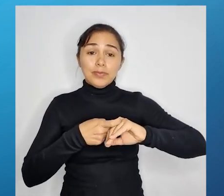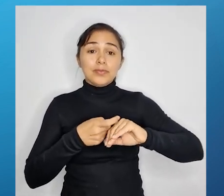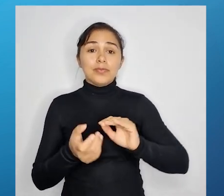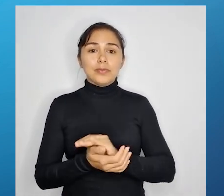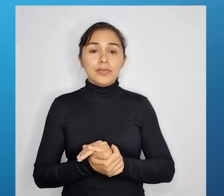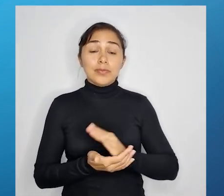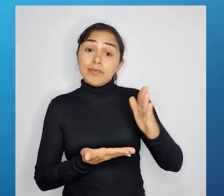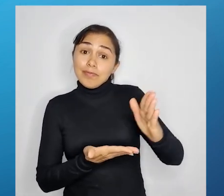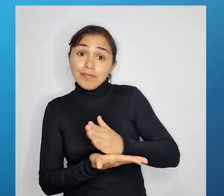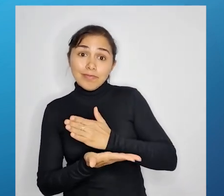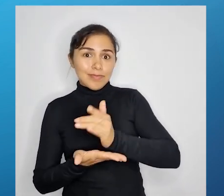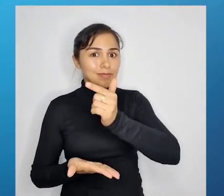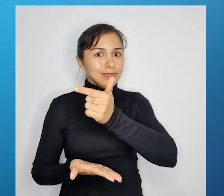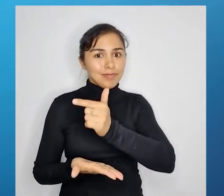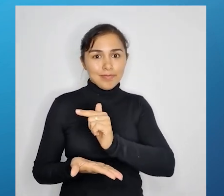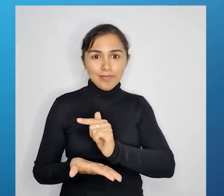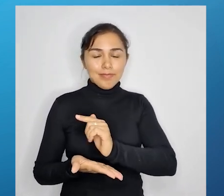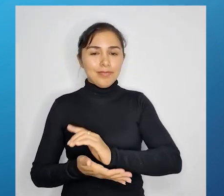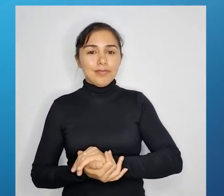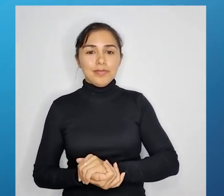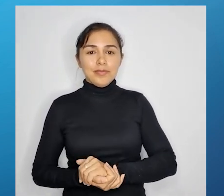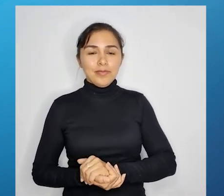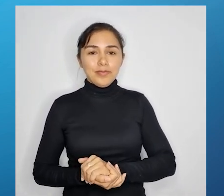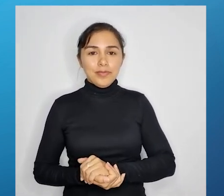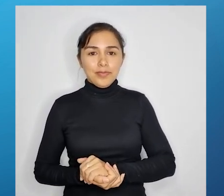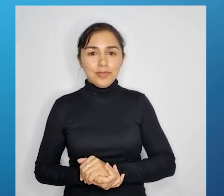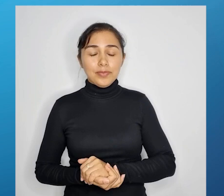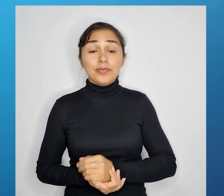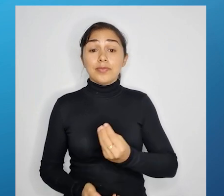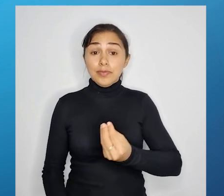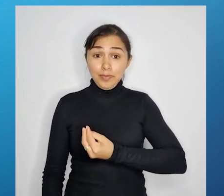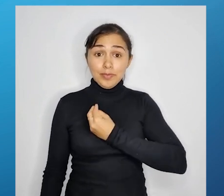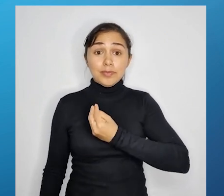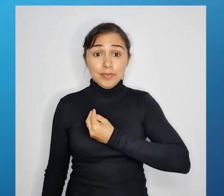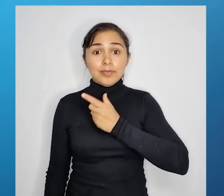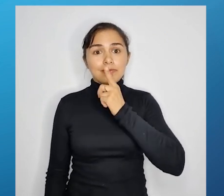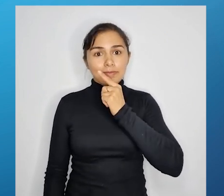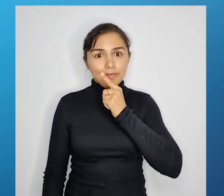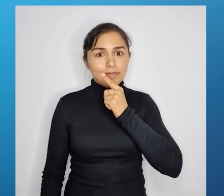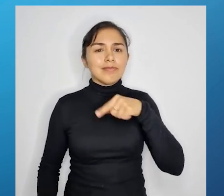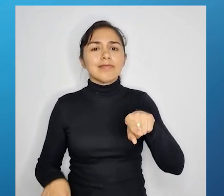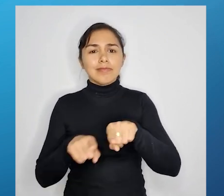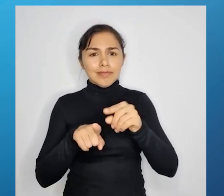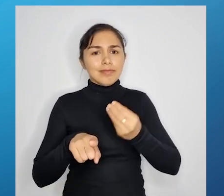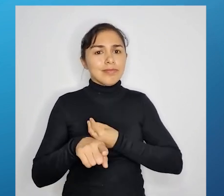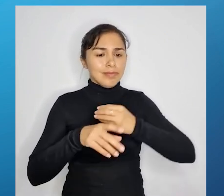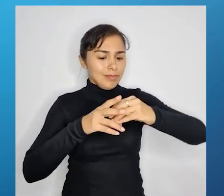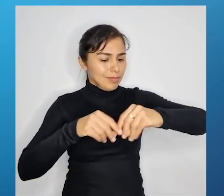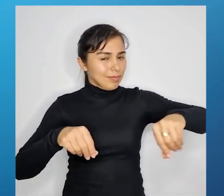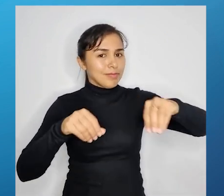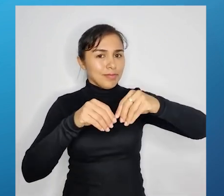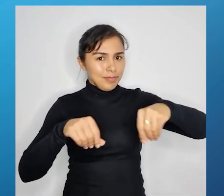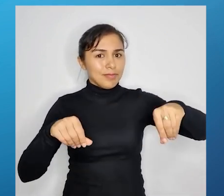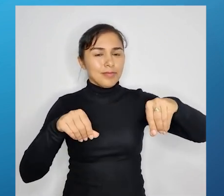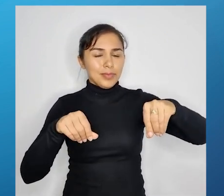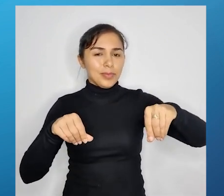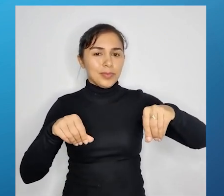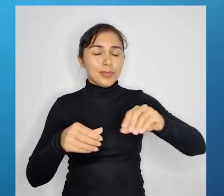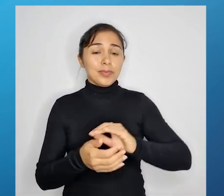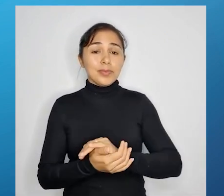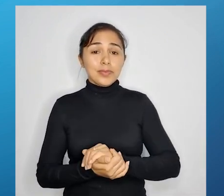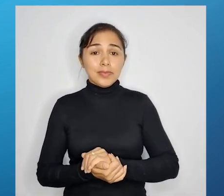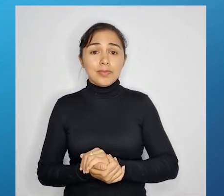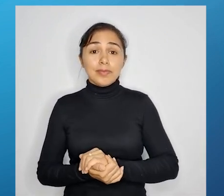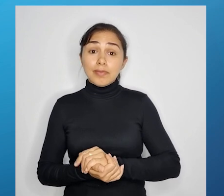casos de algumas classes, ela não está presente. Eles vivem em ambientes aquáticos e no meio terrestre úmido. E o